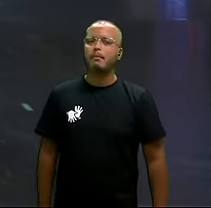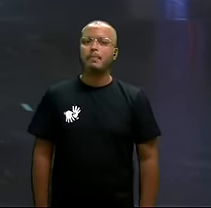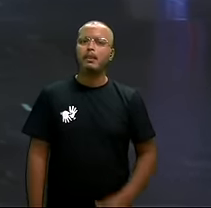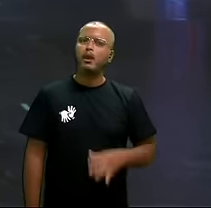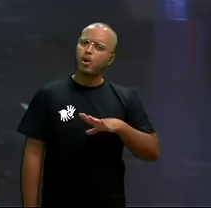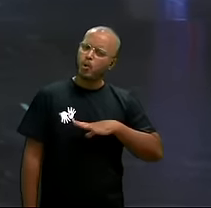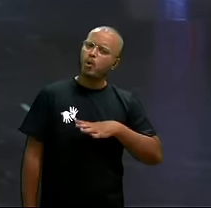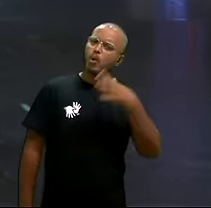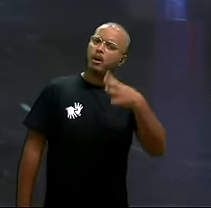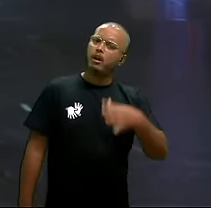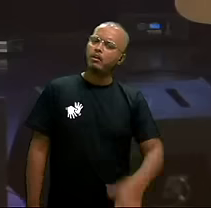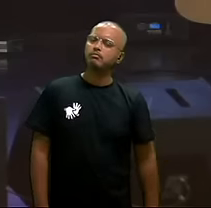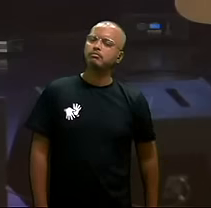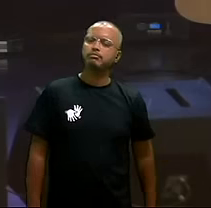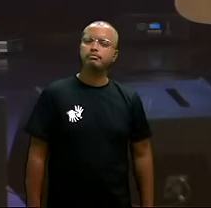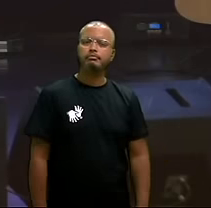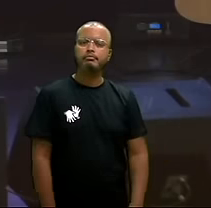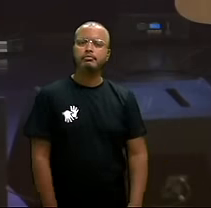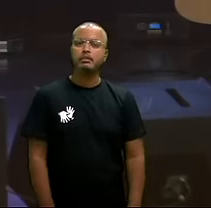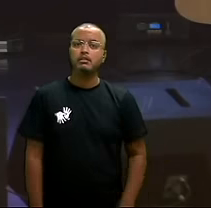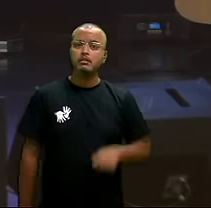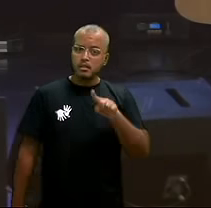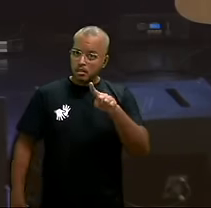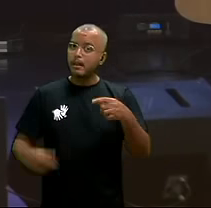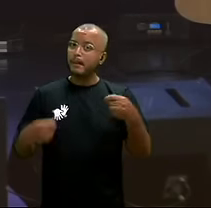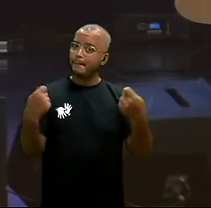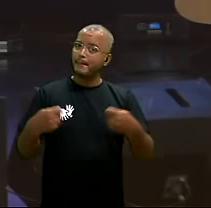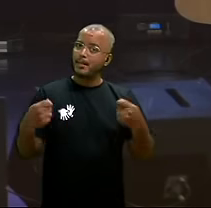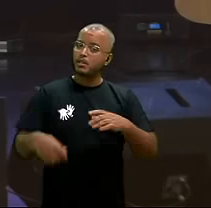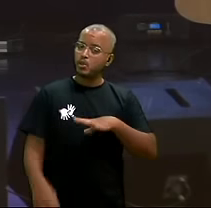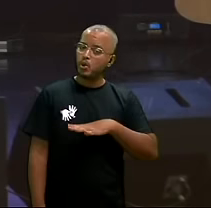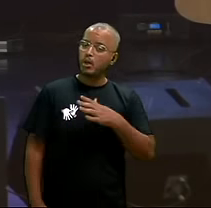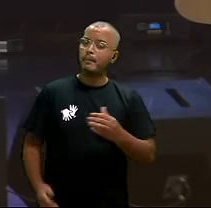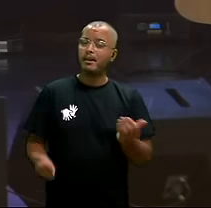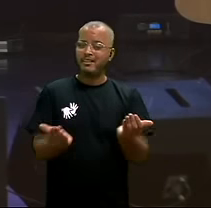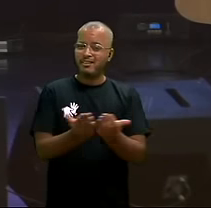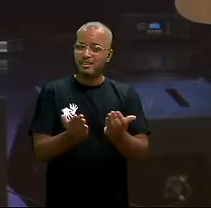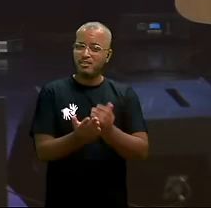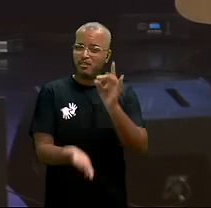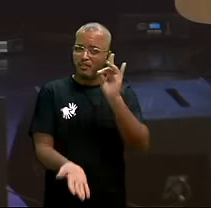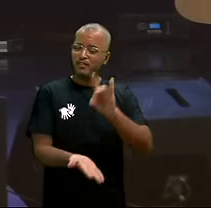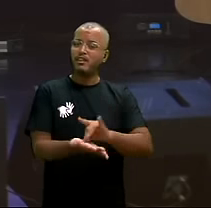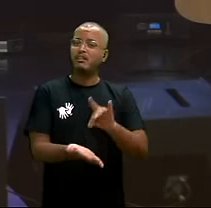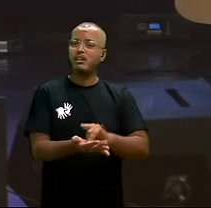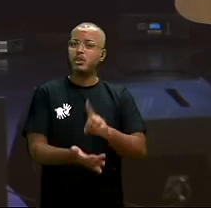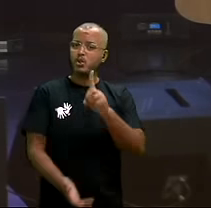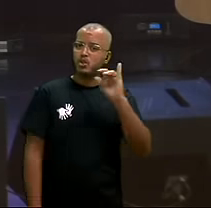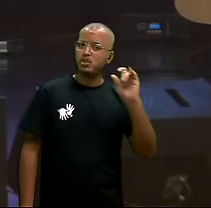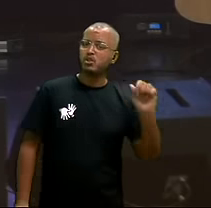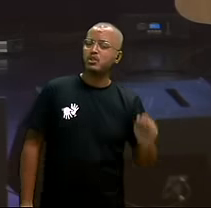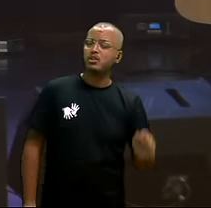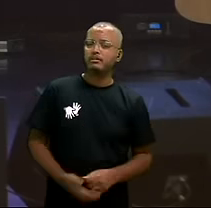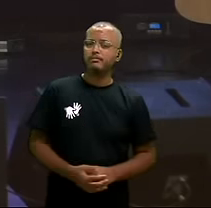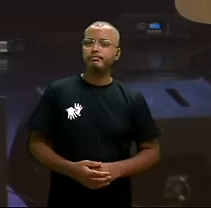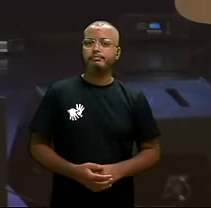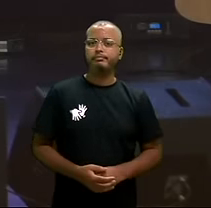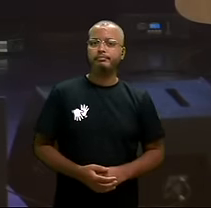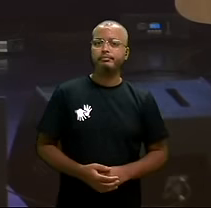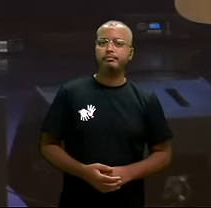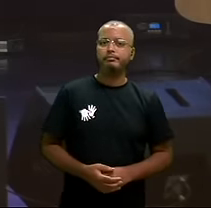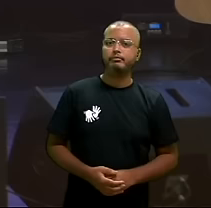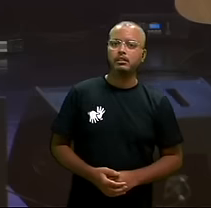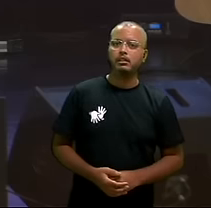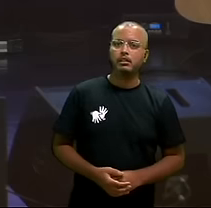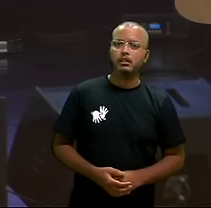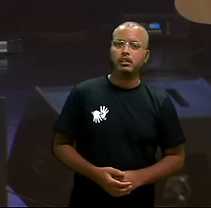Coragem. Você vai precisar de coragem para ser cristão de verdade nos dias que nós estamos vivendo hoje. Cristão que se posiciona num mundo